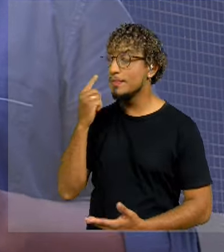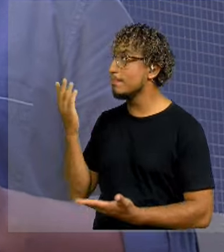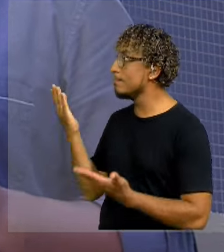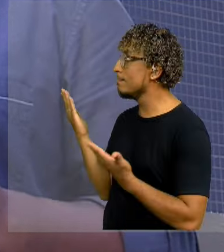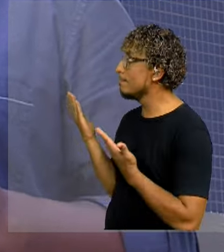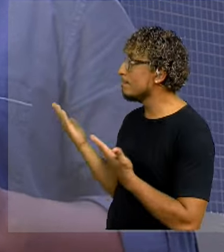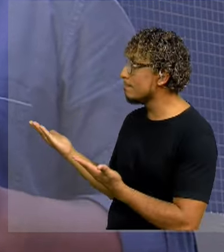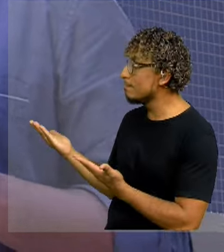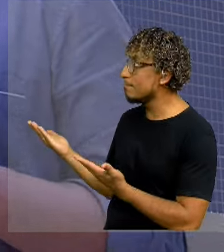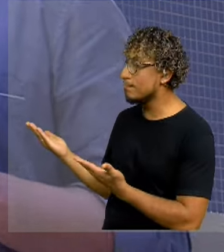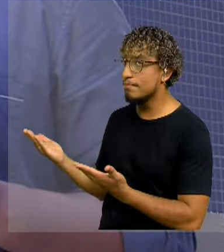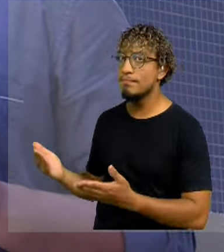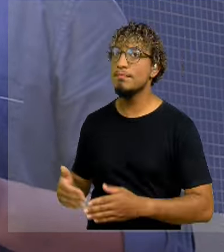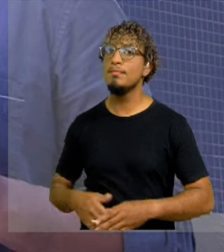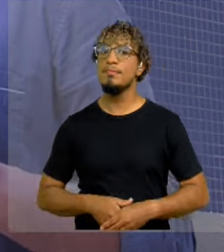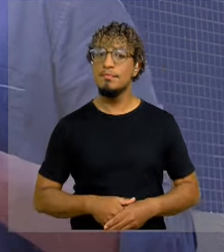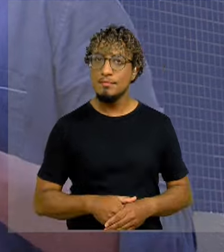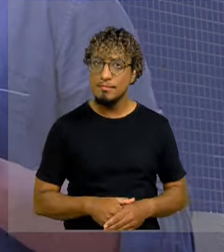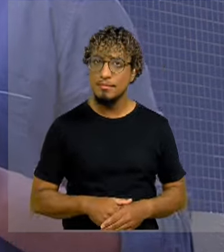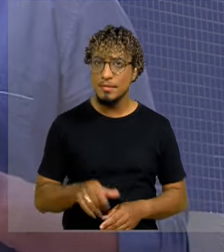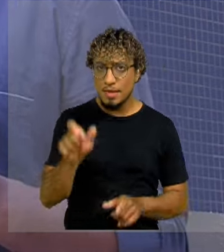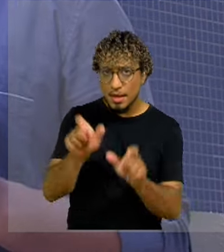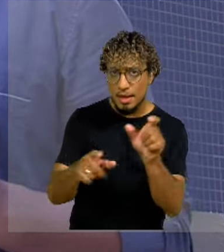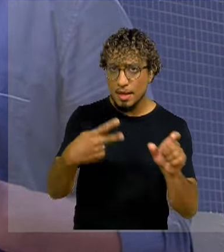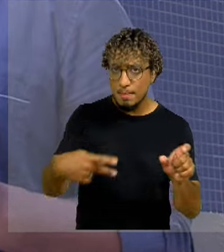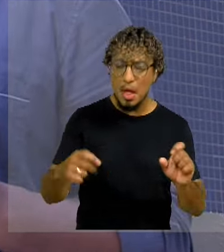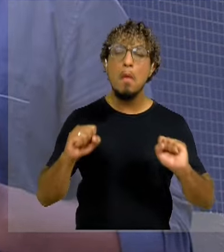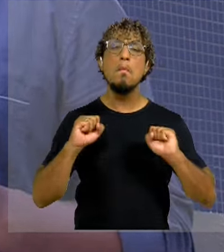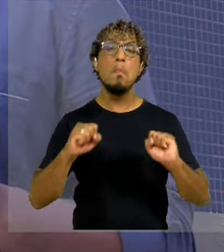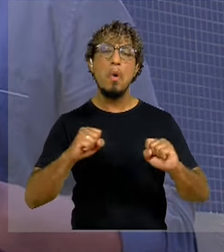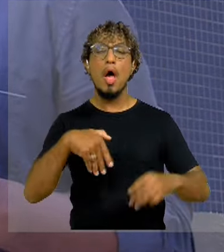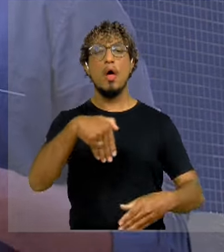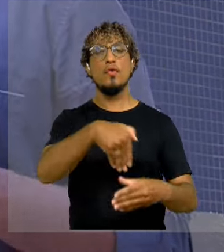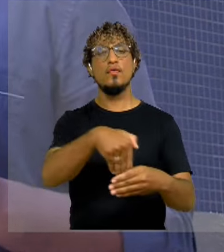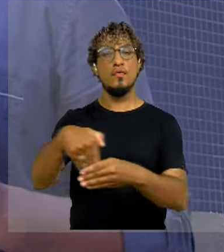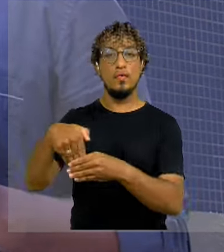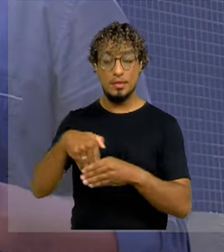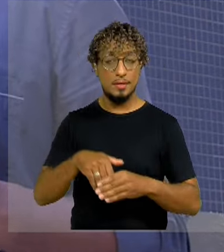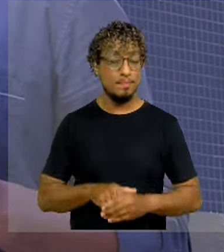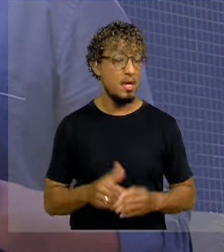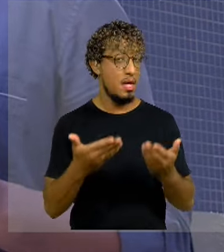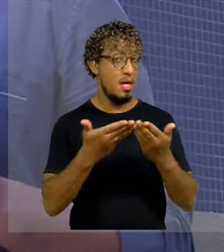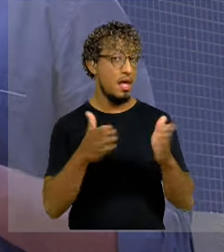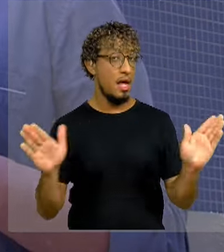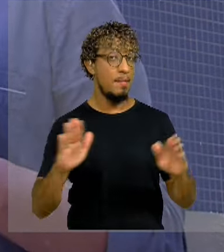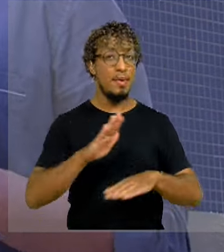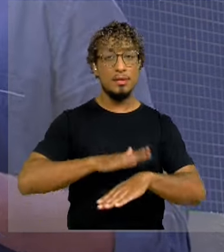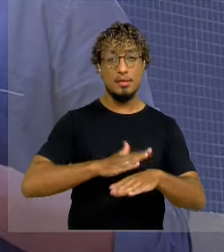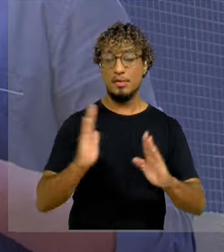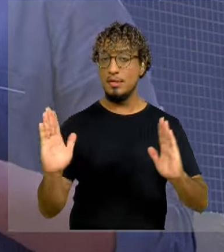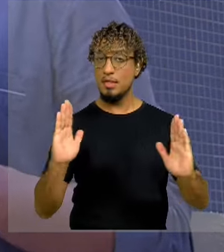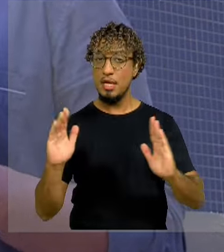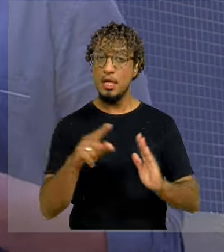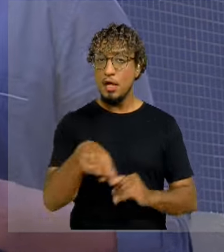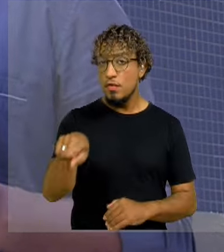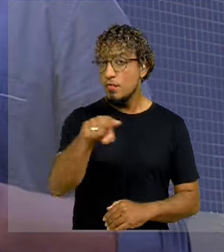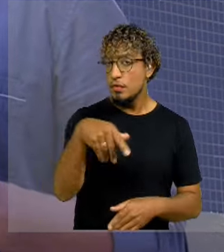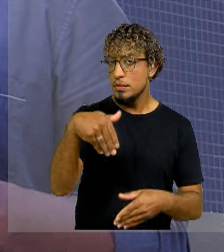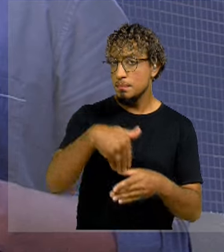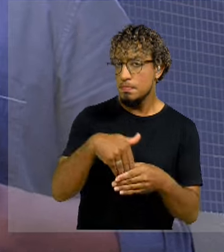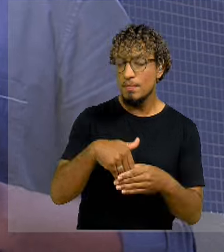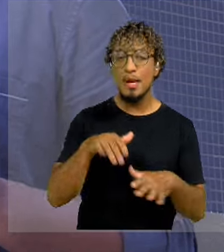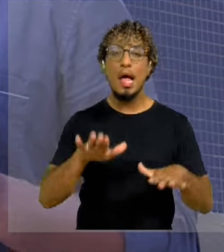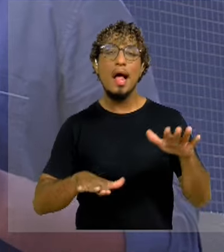5.18.7 38 maranhenses estão aptos a votar e já está aberto o prazo para que eleitores em